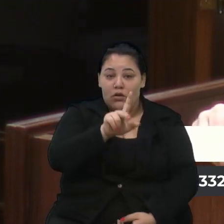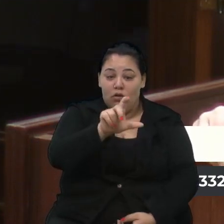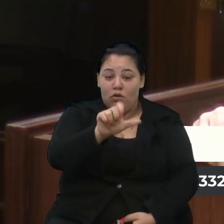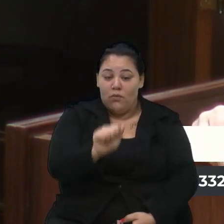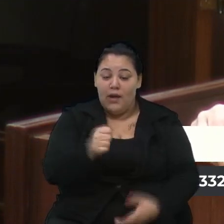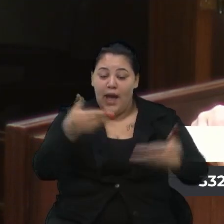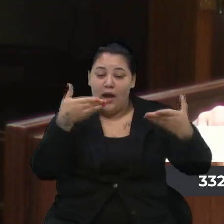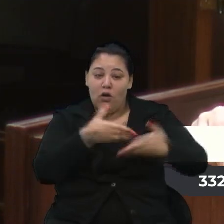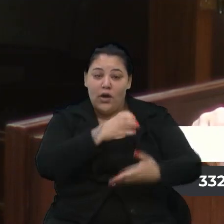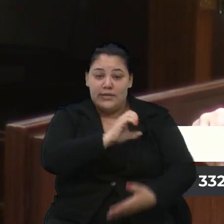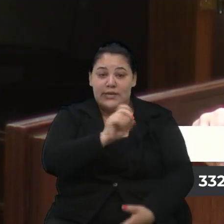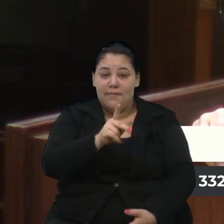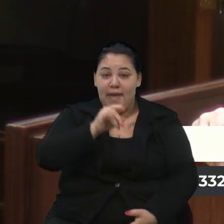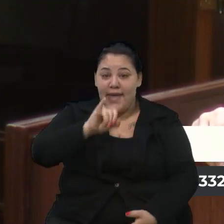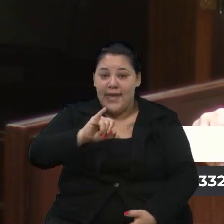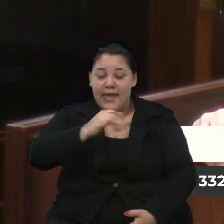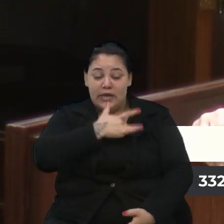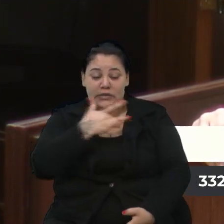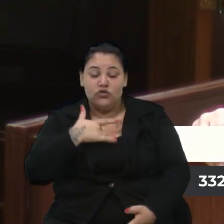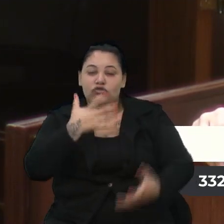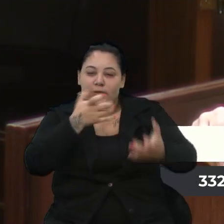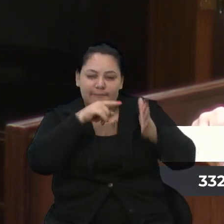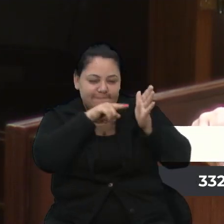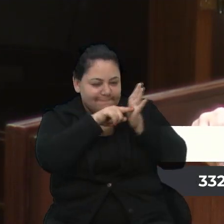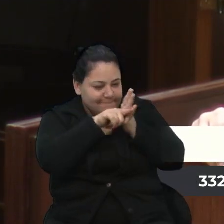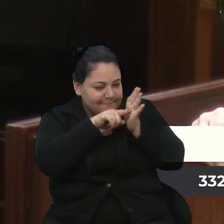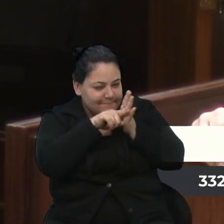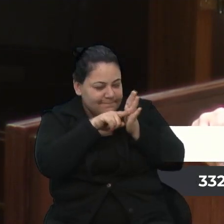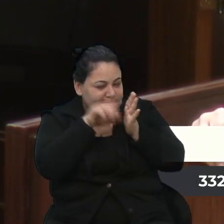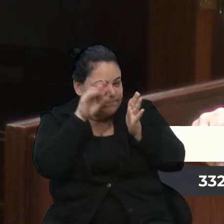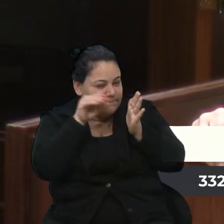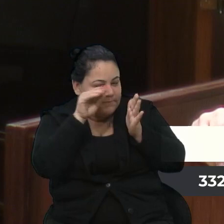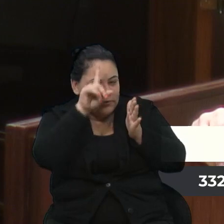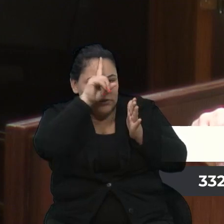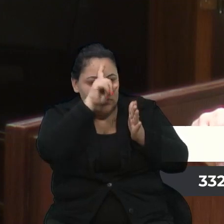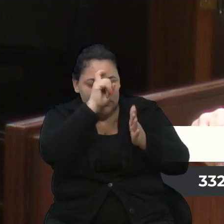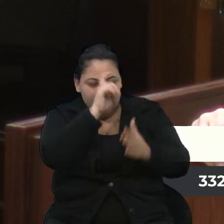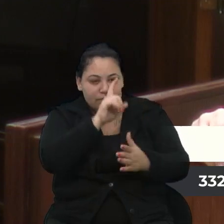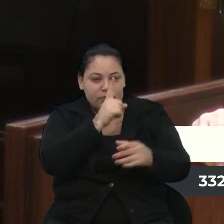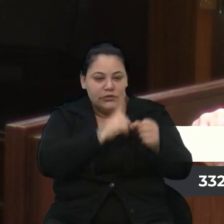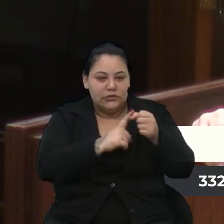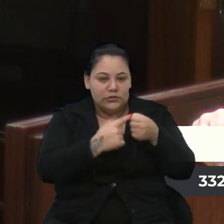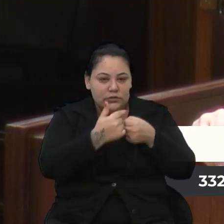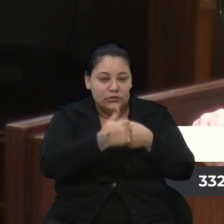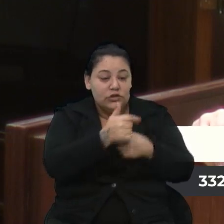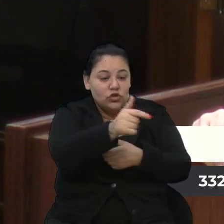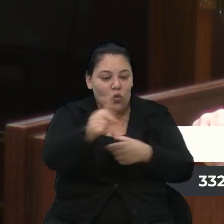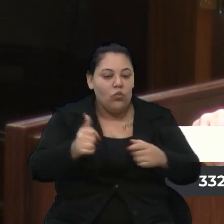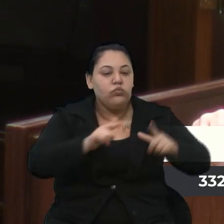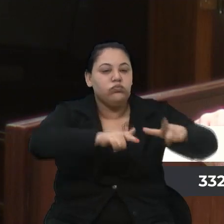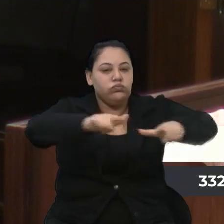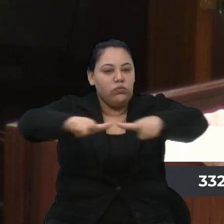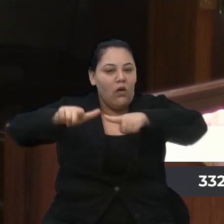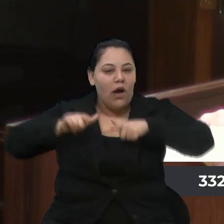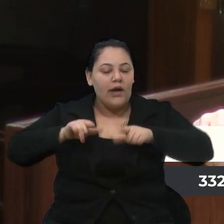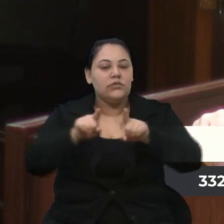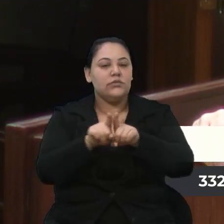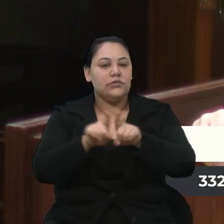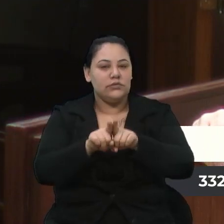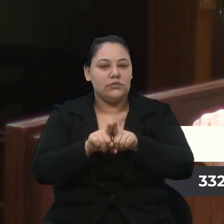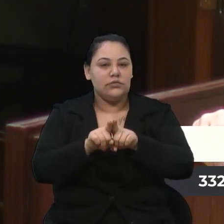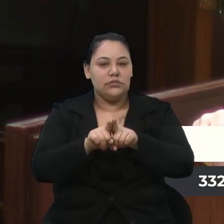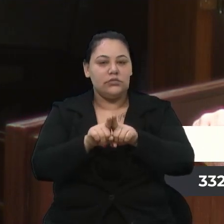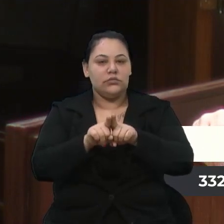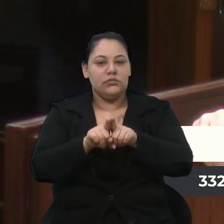a CPI da Saúde passará a investigar os hospitais da nossa cidade e outras instituições de saúde. Então, a partir de